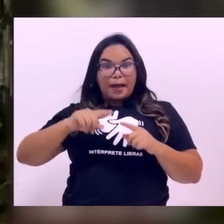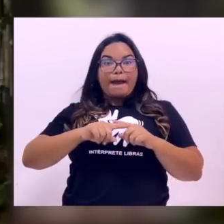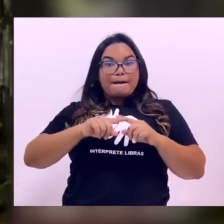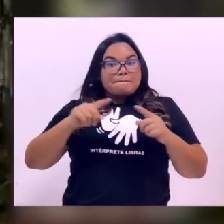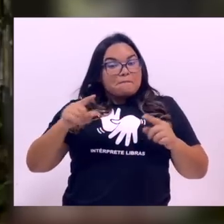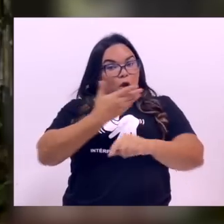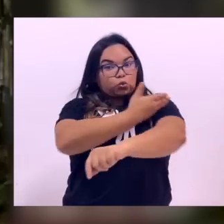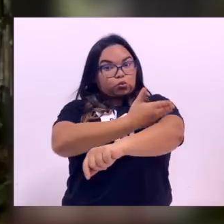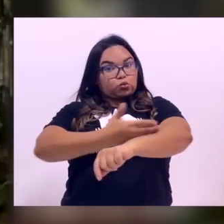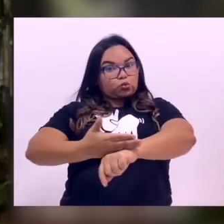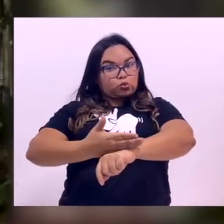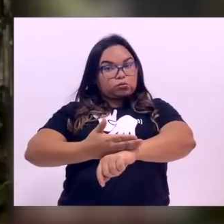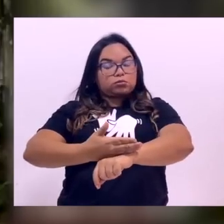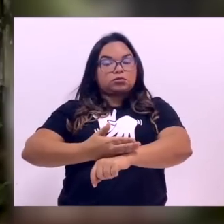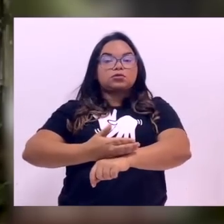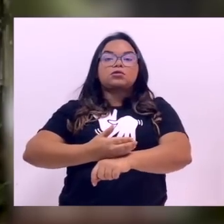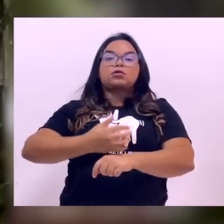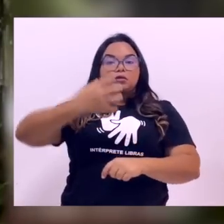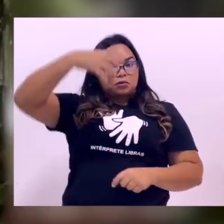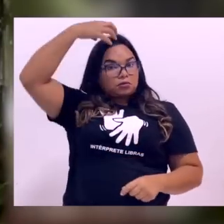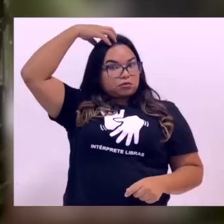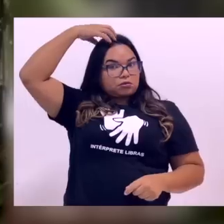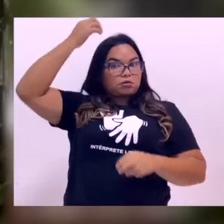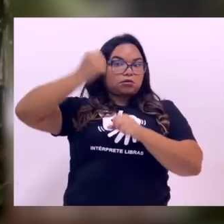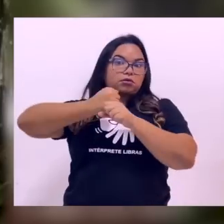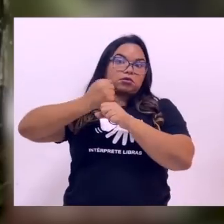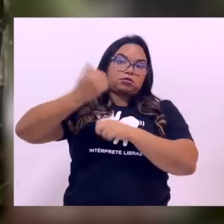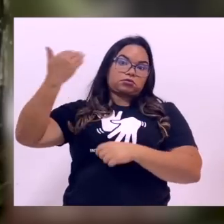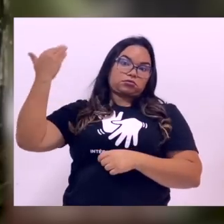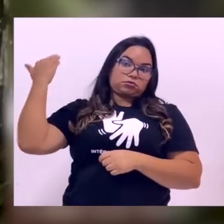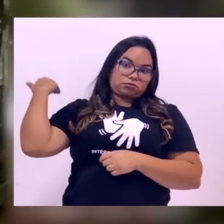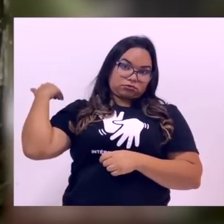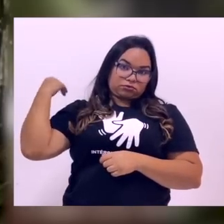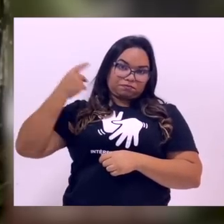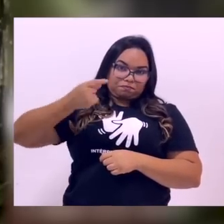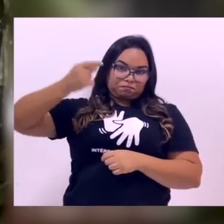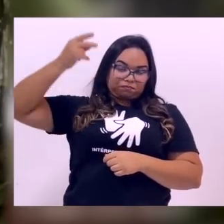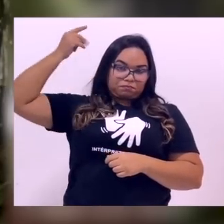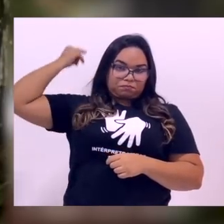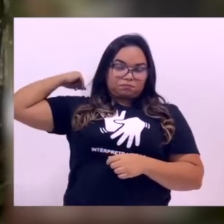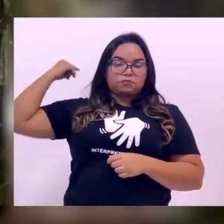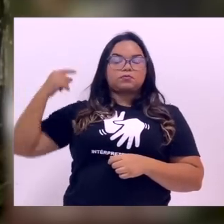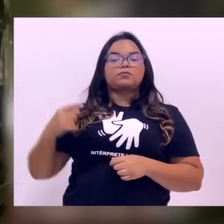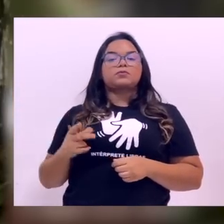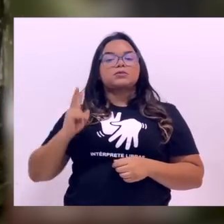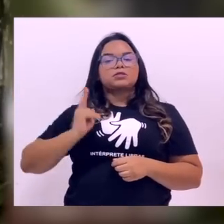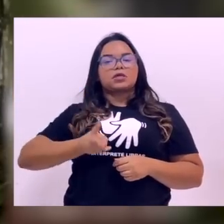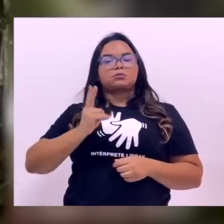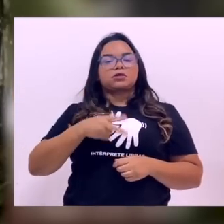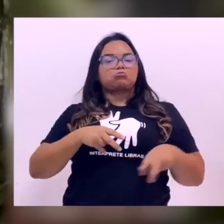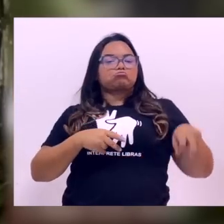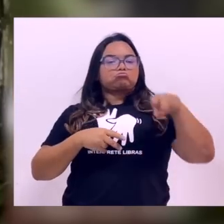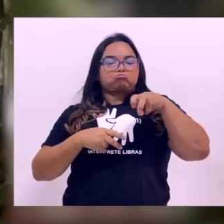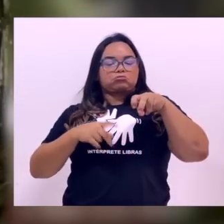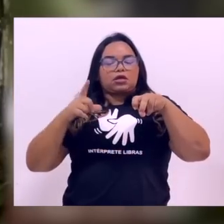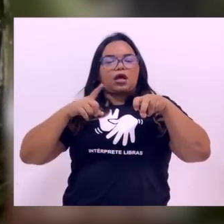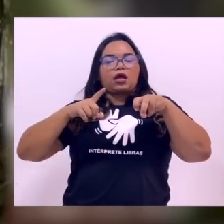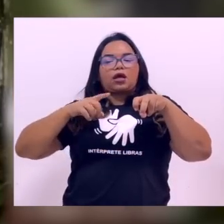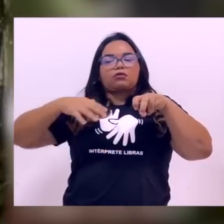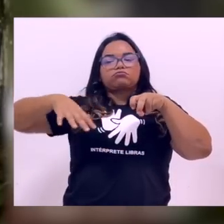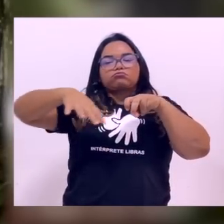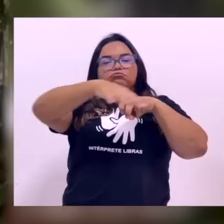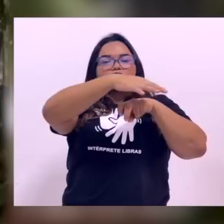Mas isto é o que faziam os reis antigos. Ele ficava rodeado por seus sábios, pessoas com